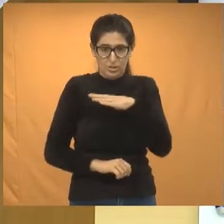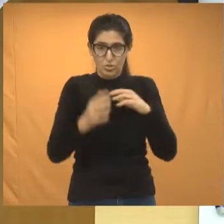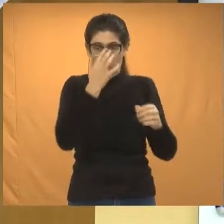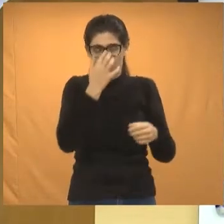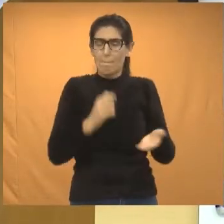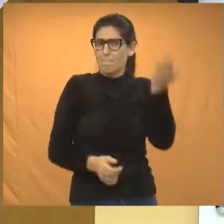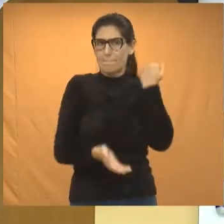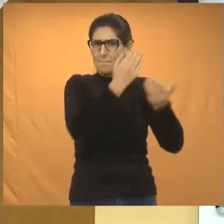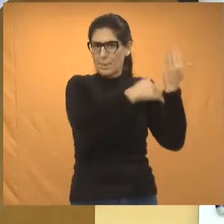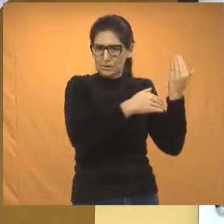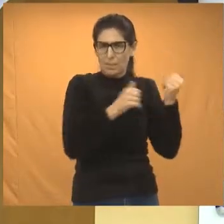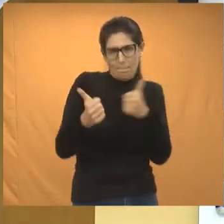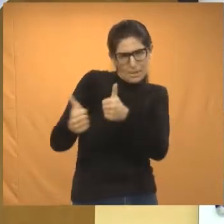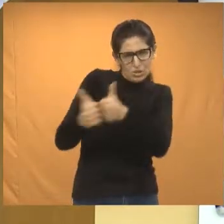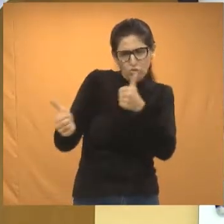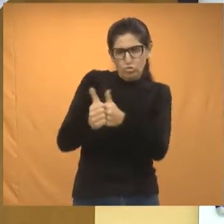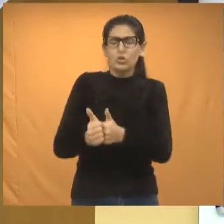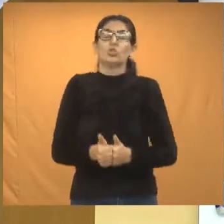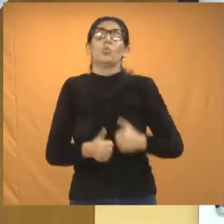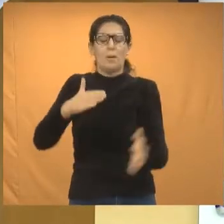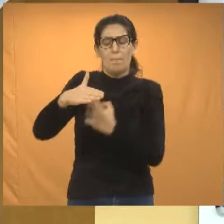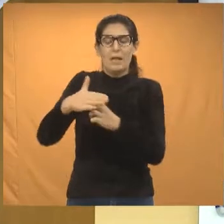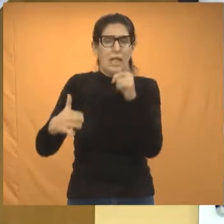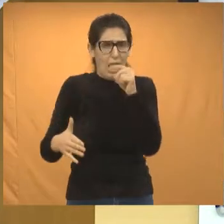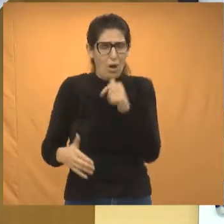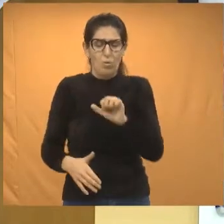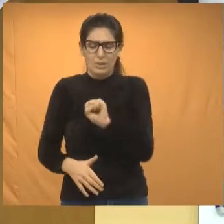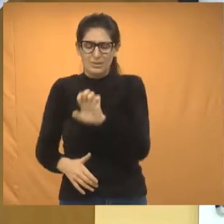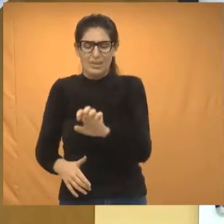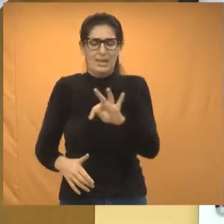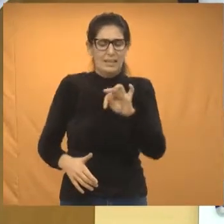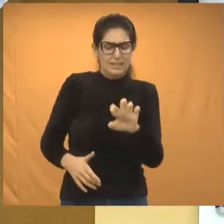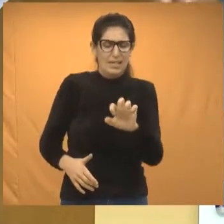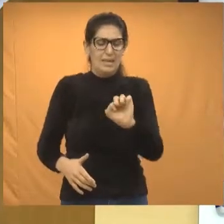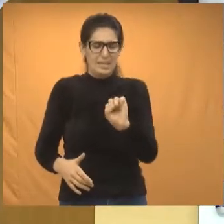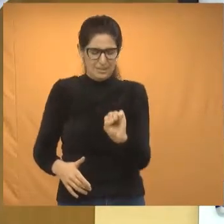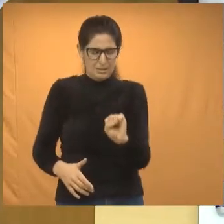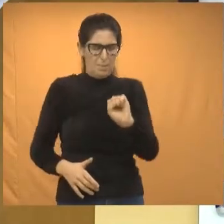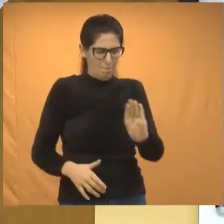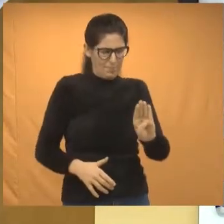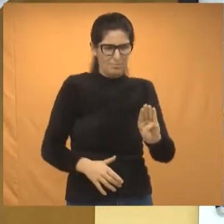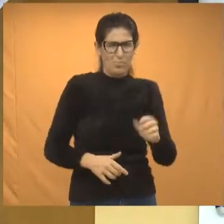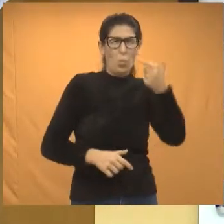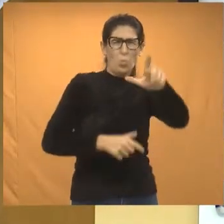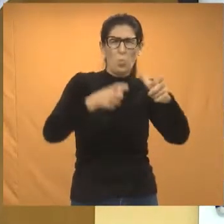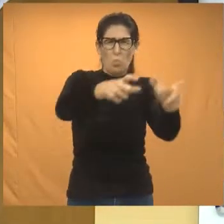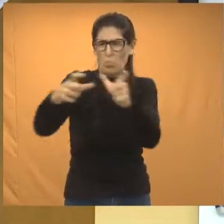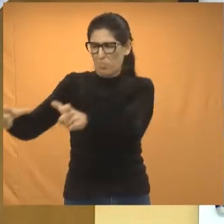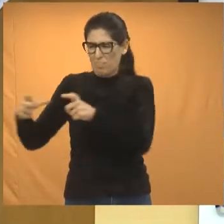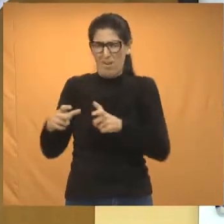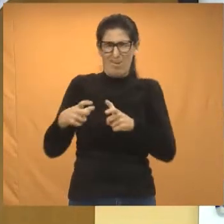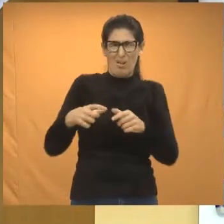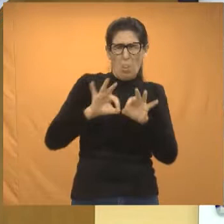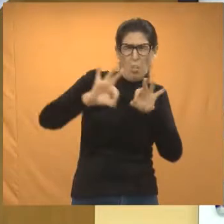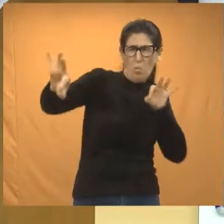CETESB, estava aqui do lado da gente, e foi retirado. Então, assim, tudo joga para São José, Taubaté, que dificulta